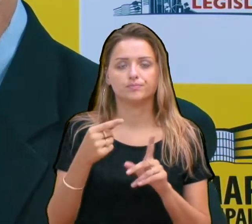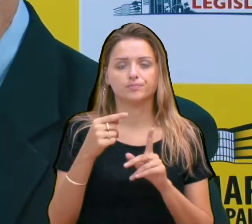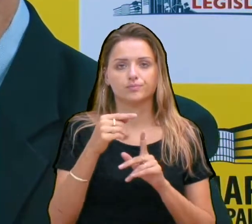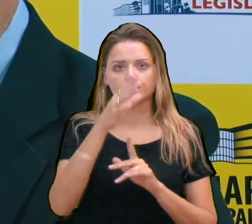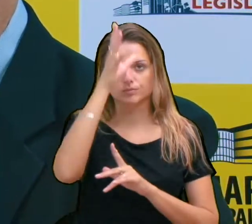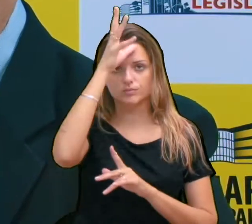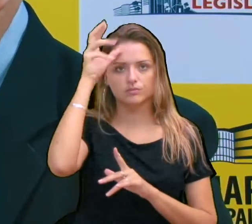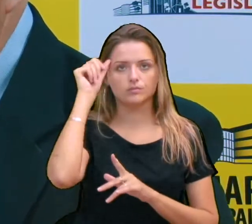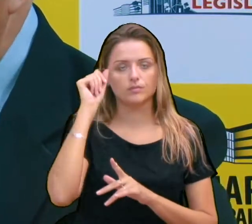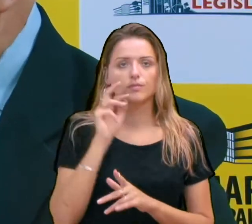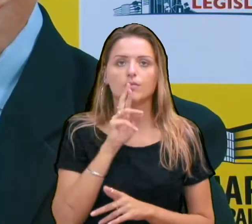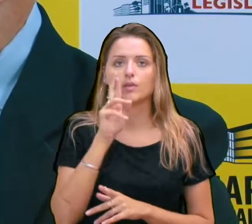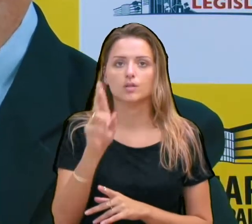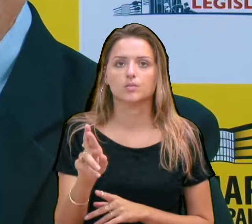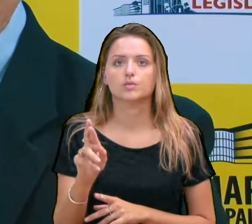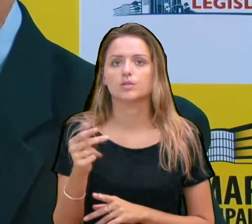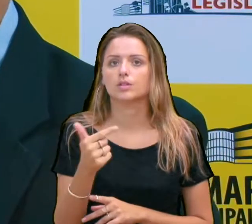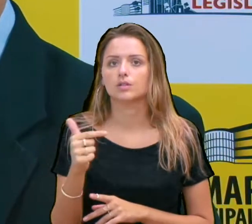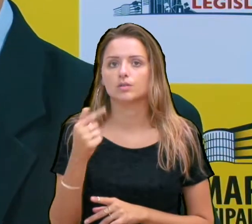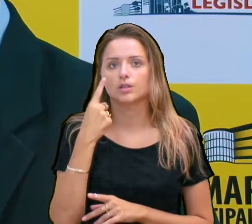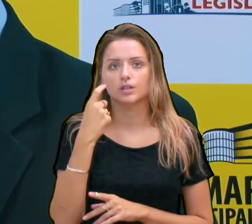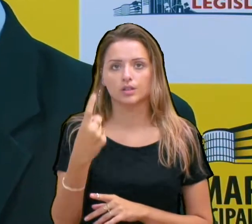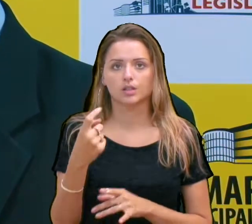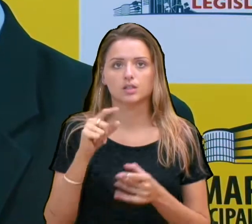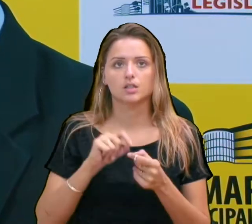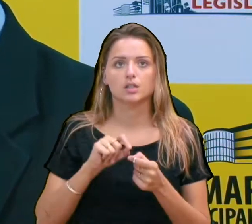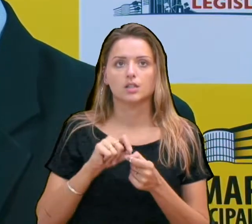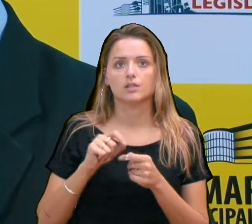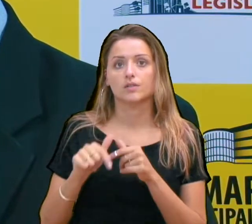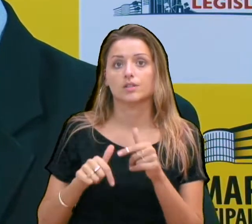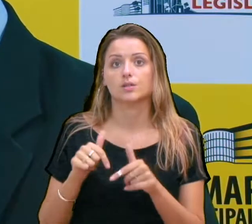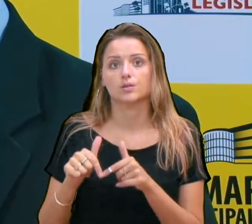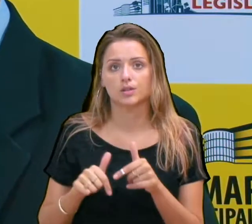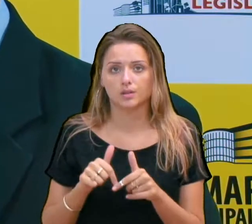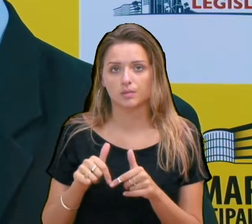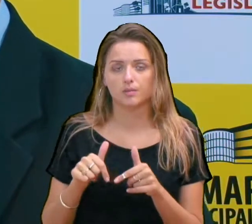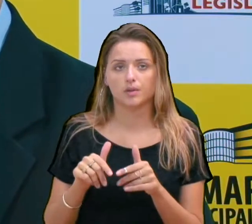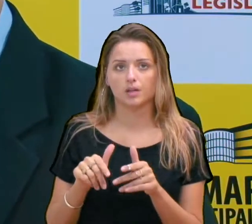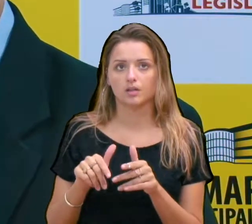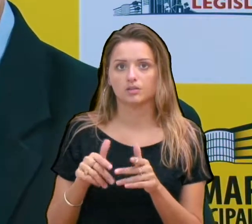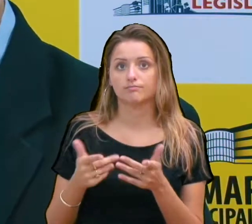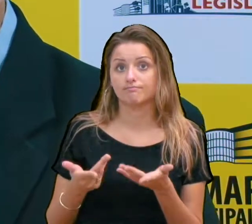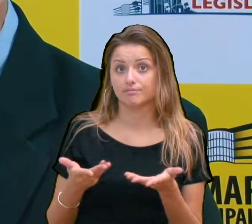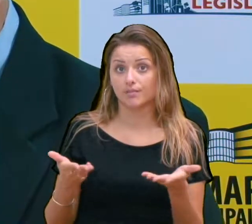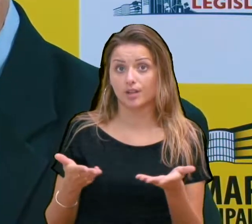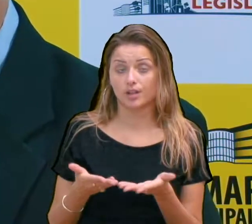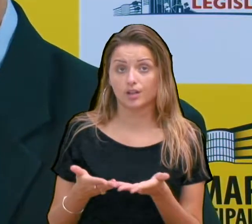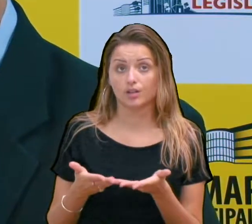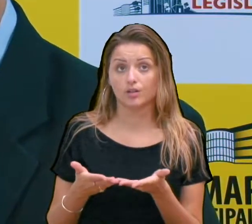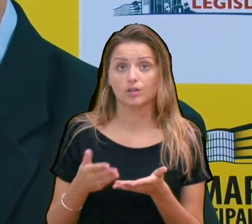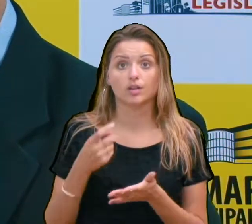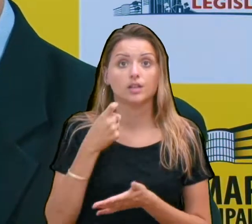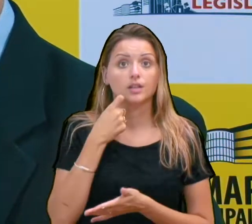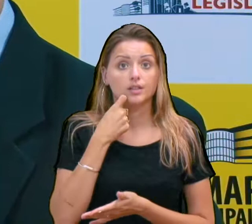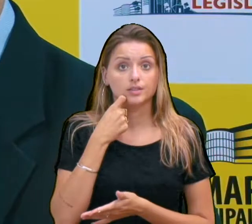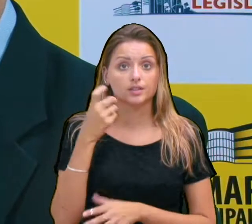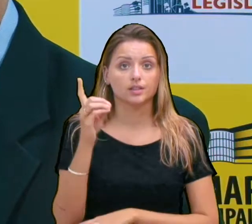executivo já manda a resposta dizendo que não tem interesse de fazer esse serviço. Tu imagina as pessoas agora nessa próxima